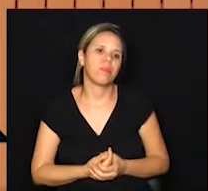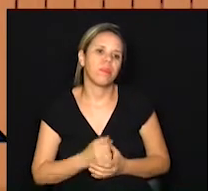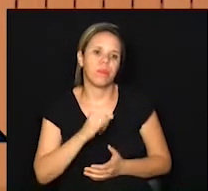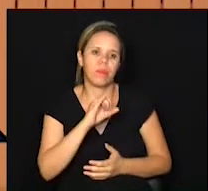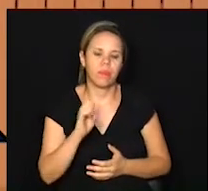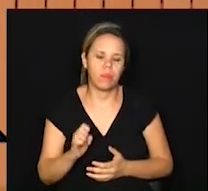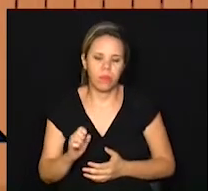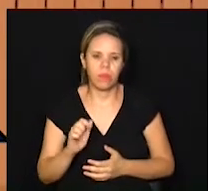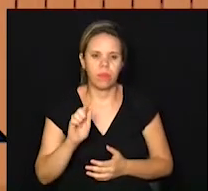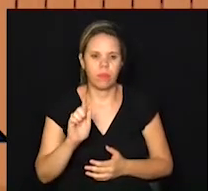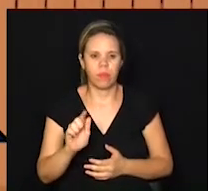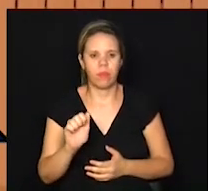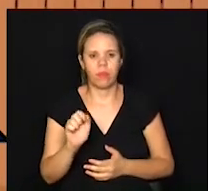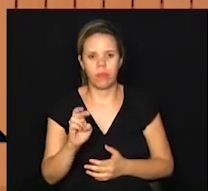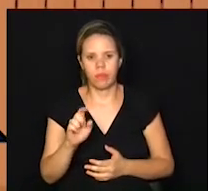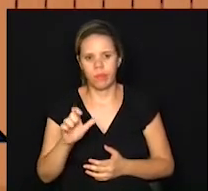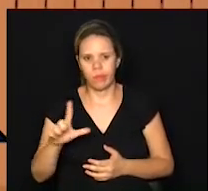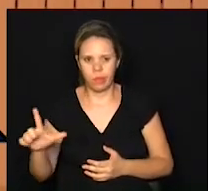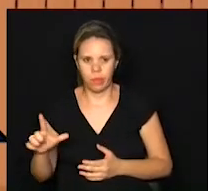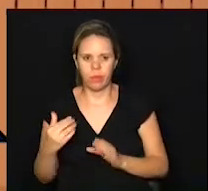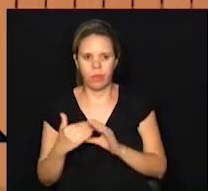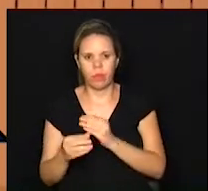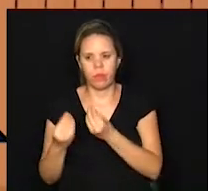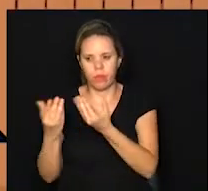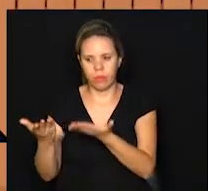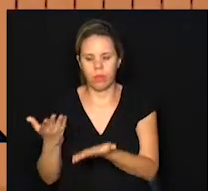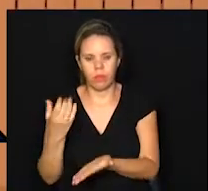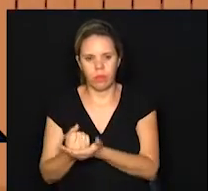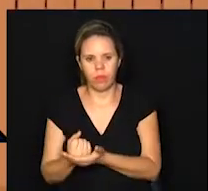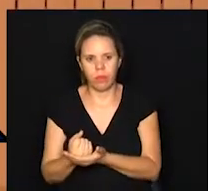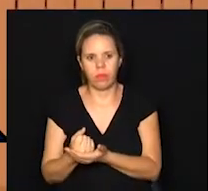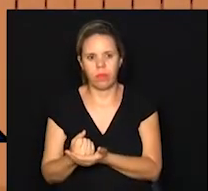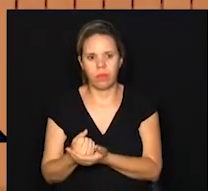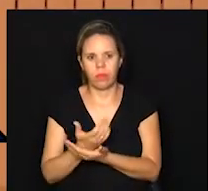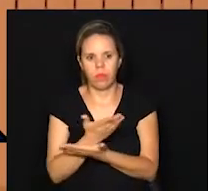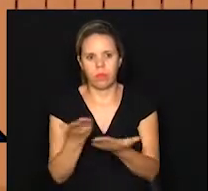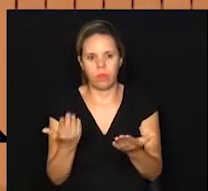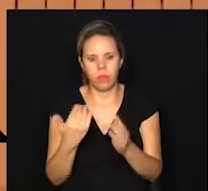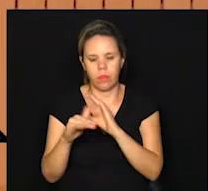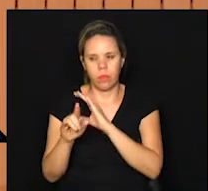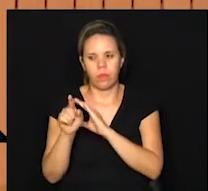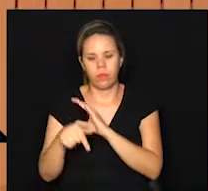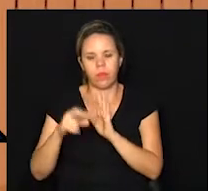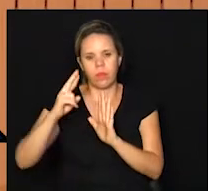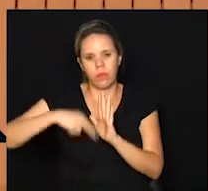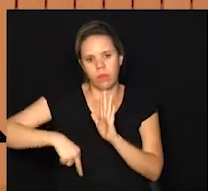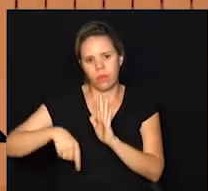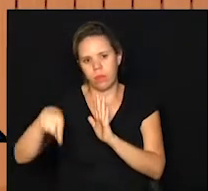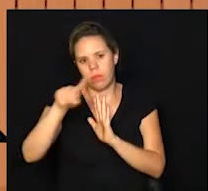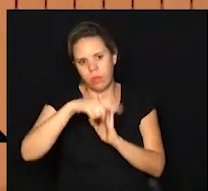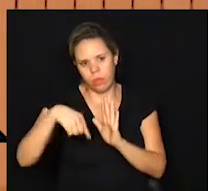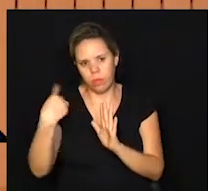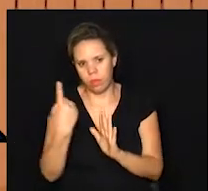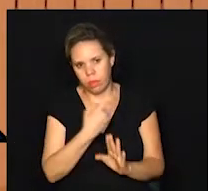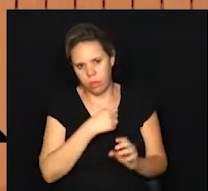José e para o Gabriel que nós vamos estar encaminhando para vocês esse relatório para que a gente